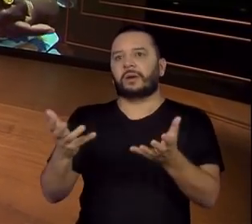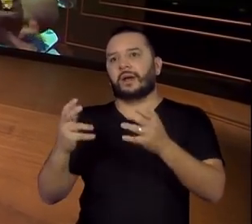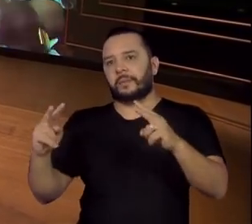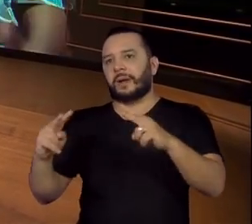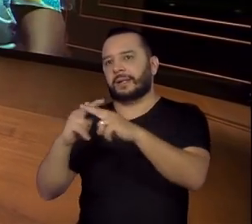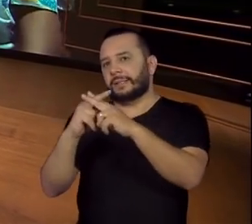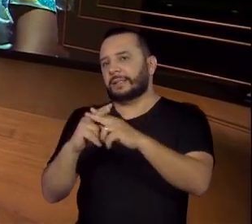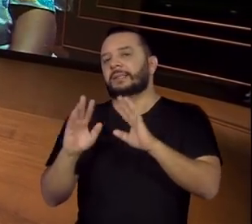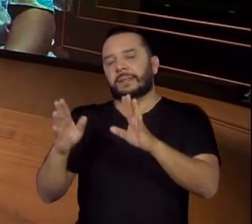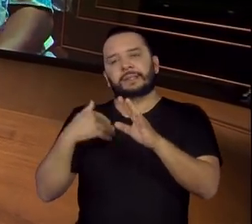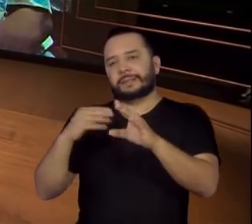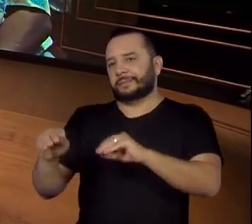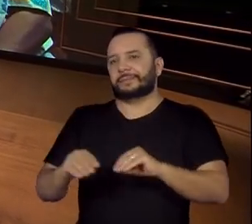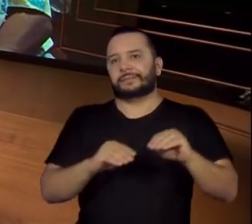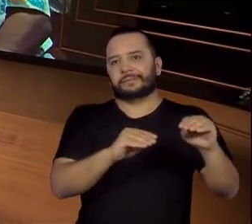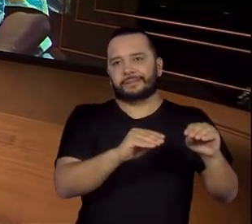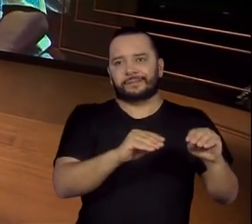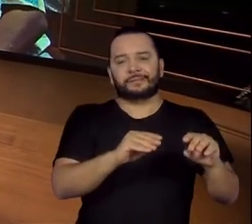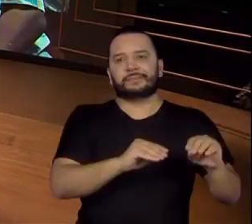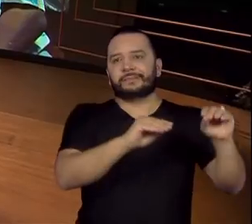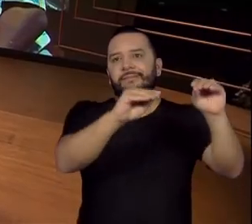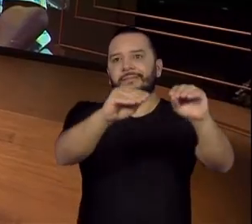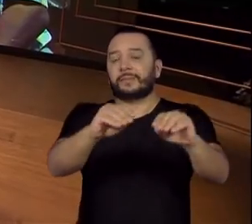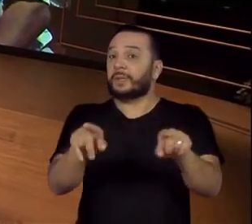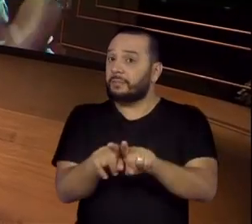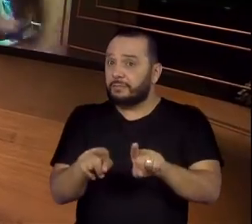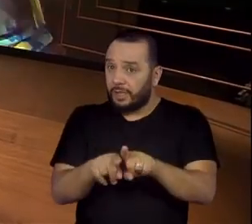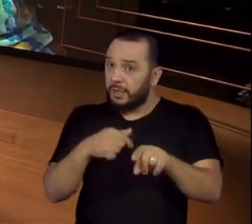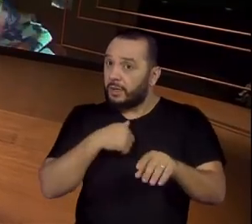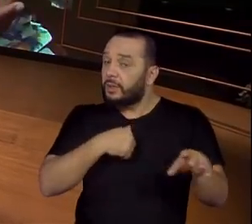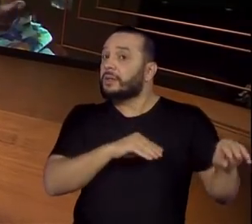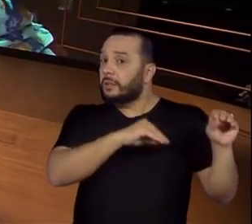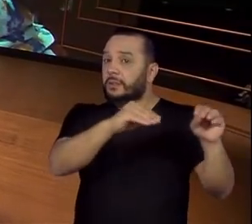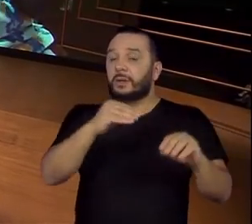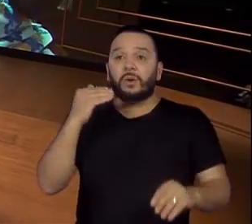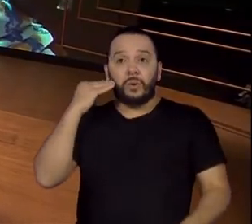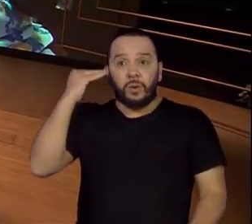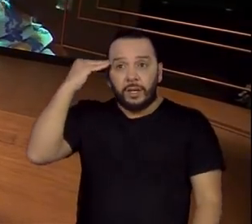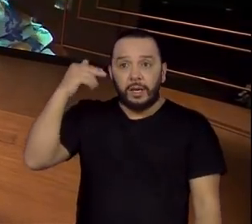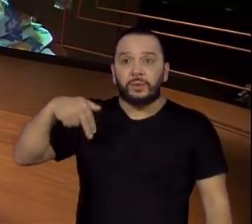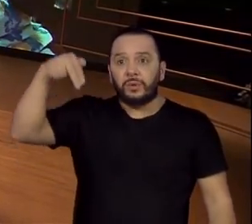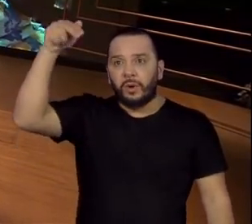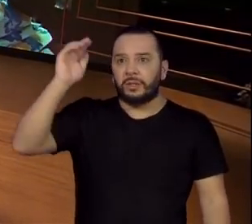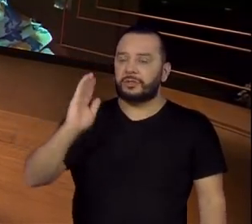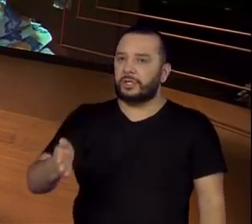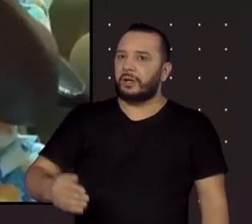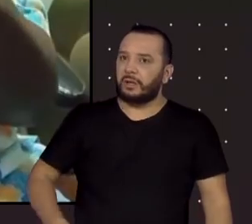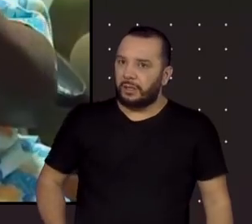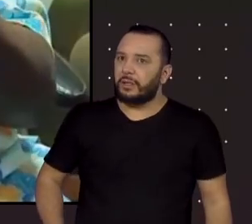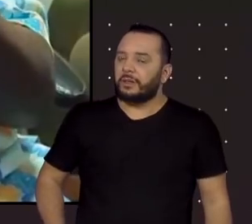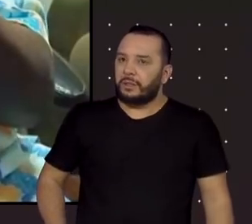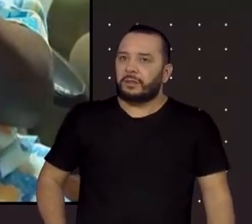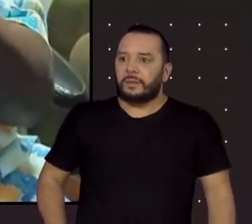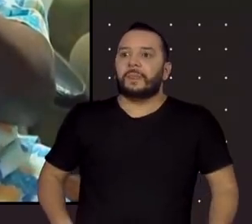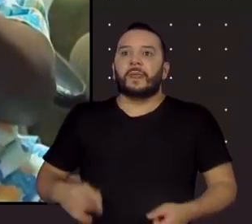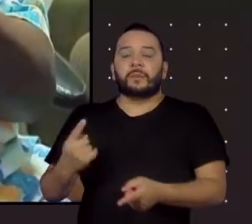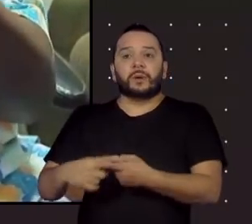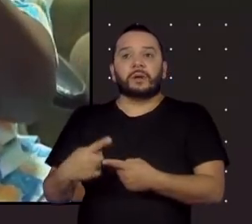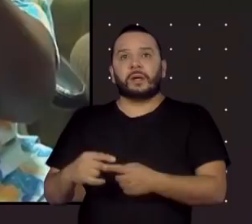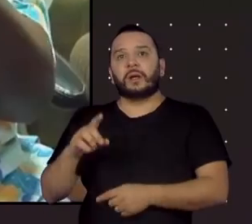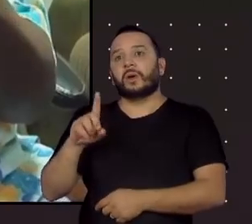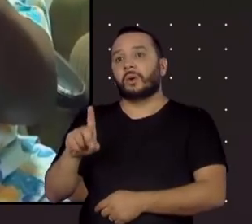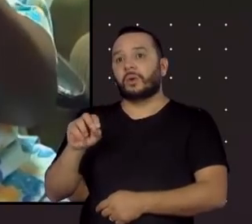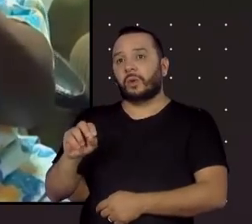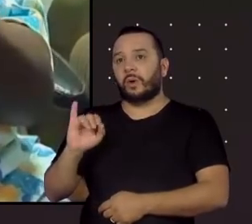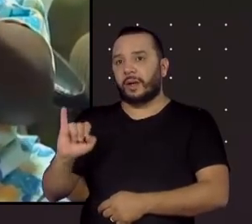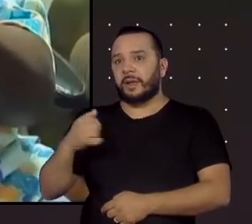fui parar na Coreia do Norte uma vez. Caramba. Porque o bloco socialista é que determina para onde você vai. Não